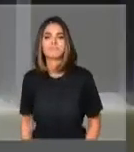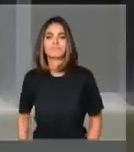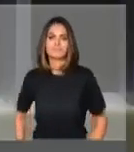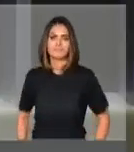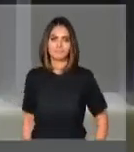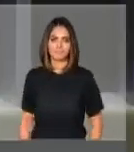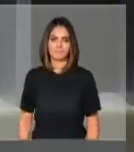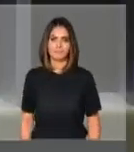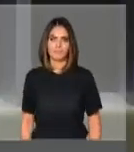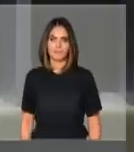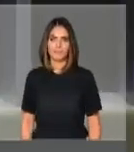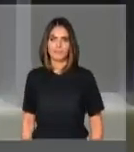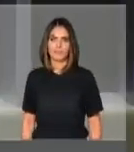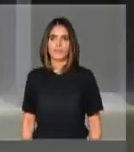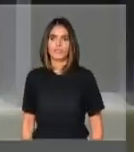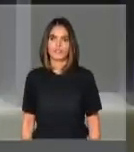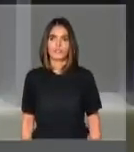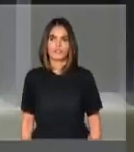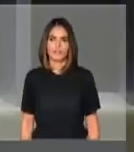essa semana